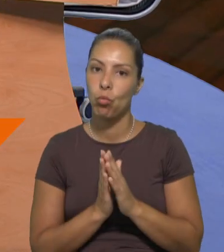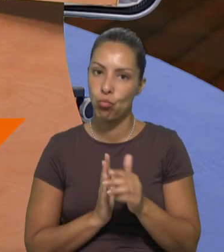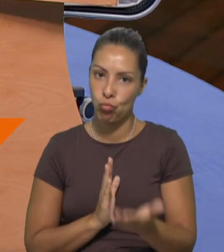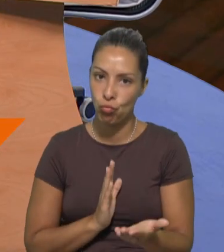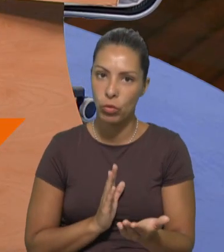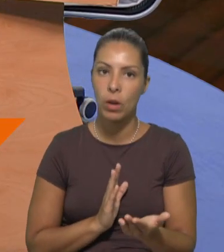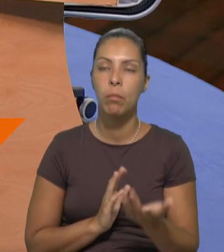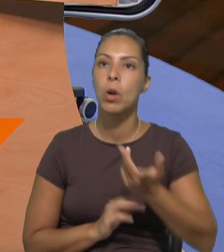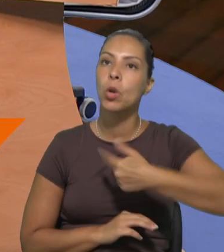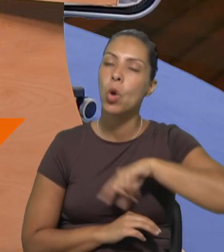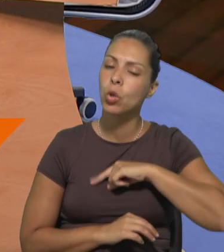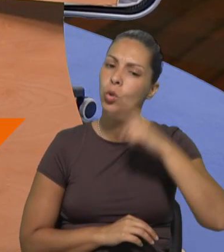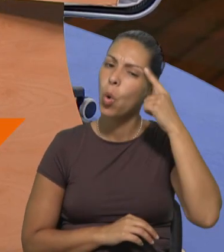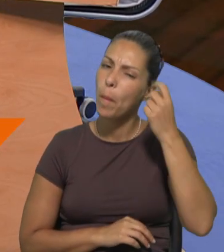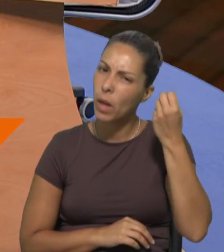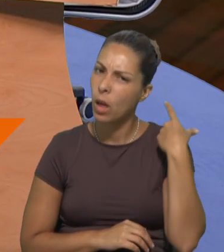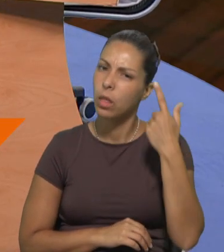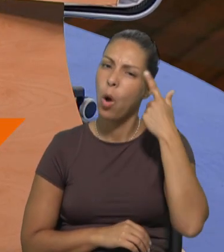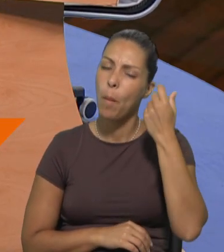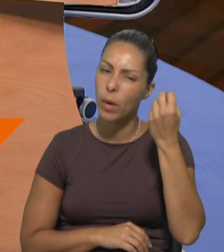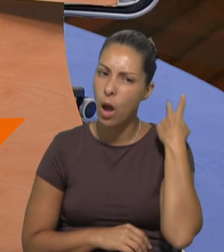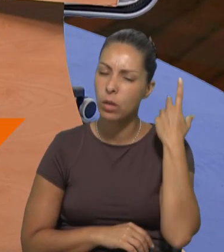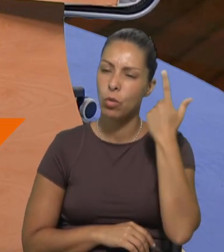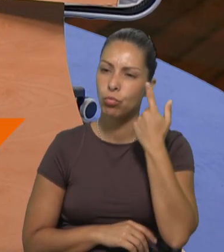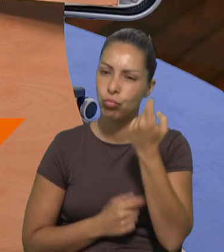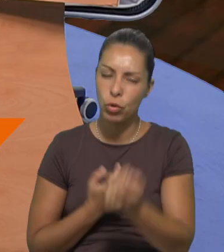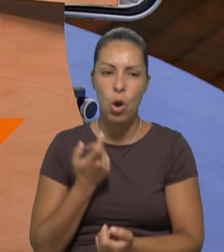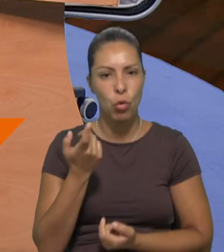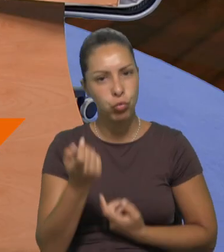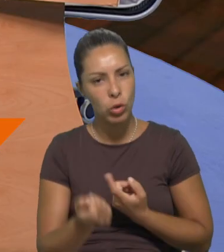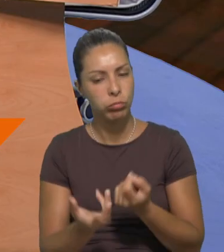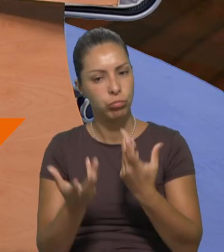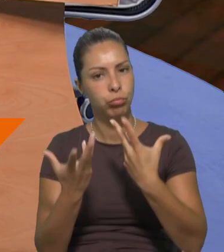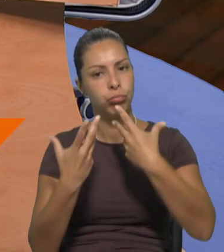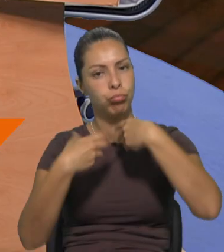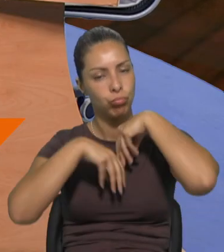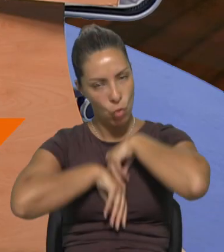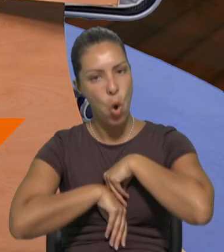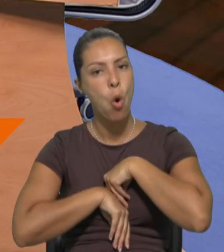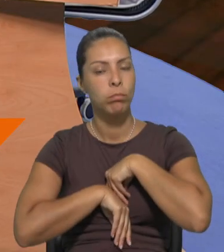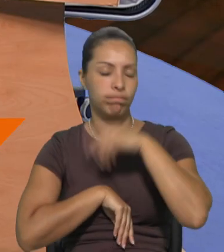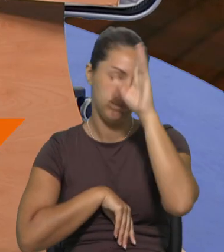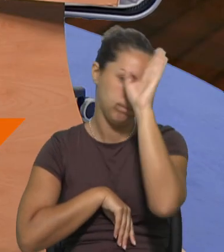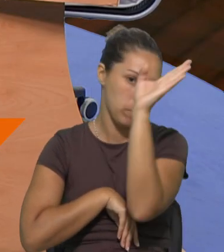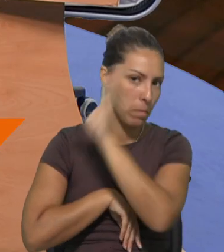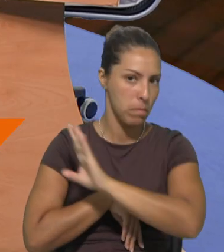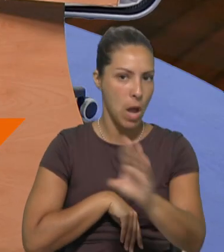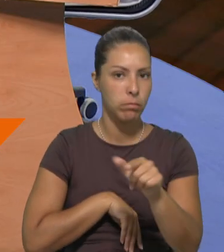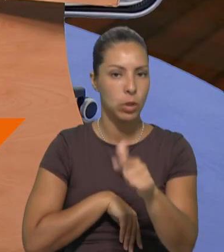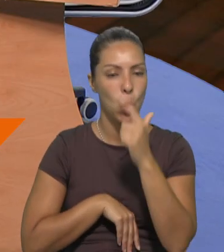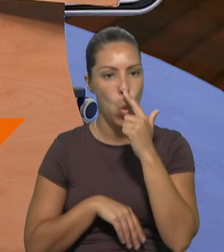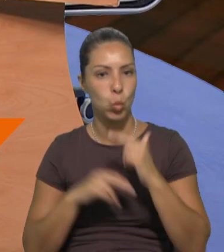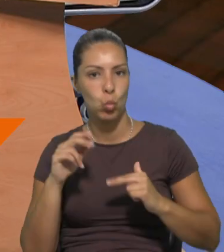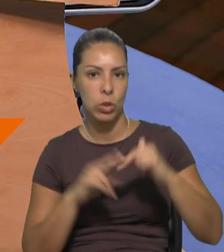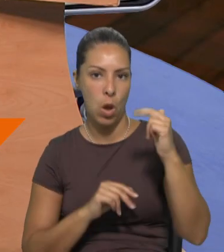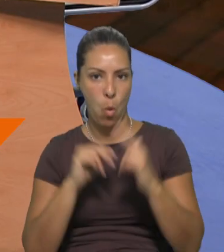vamos compreendendo esse reino, então estamos disponíveis, ou devemos estar disponíveis, para ser construtores desse reino. E de